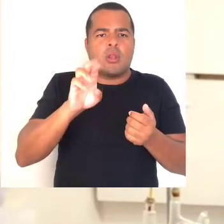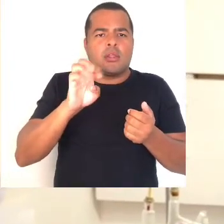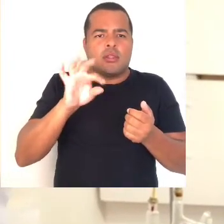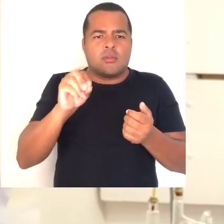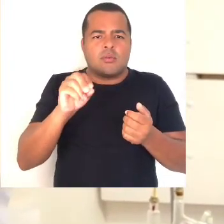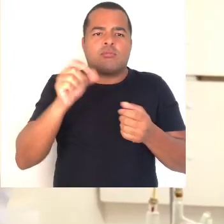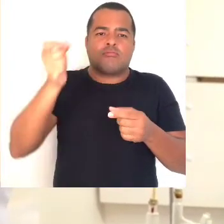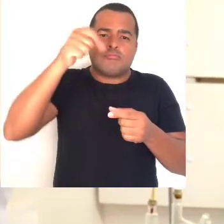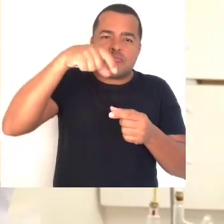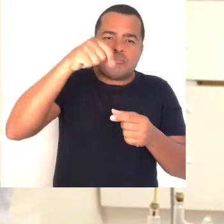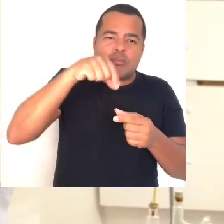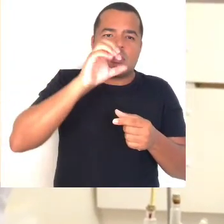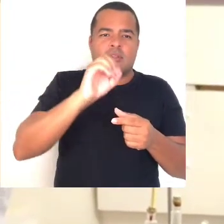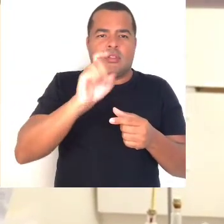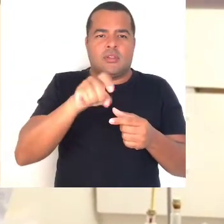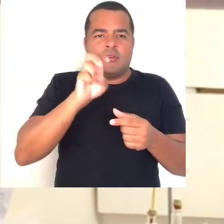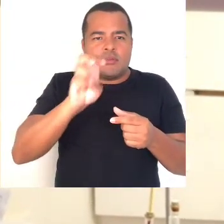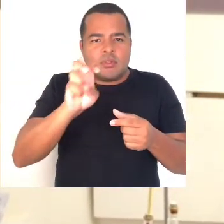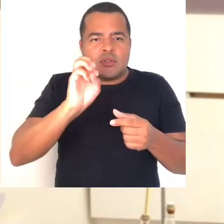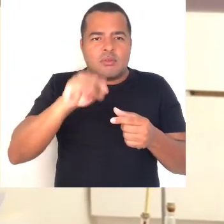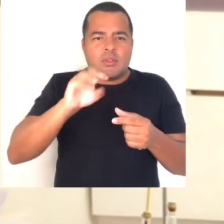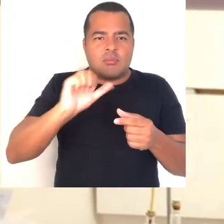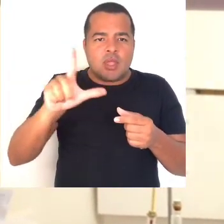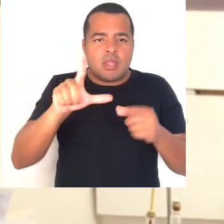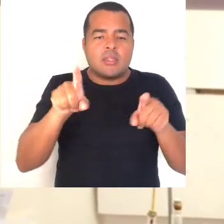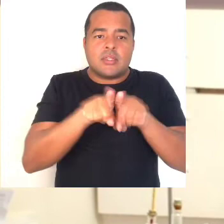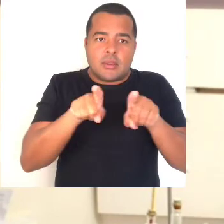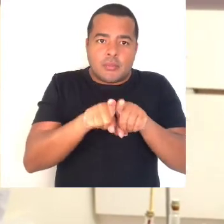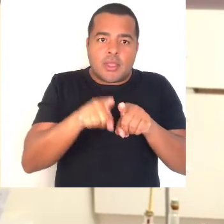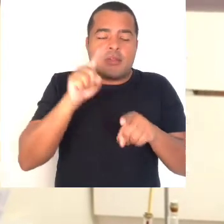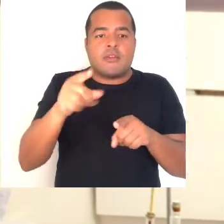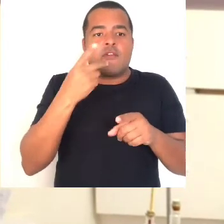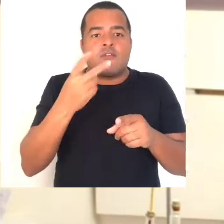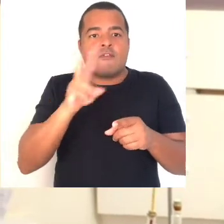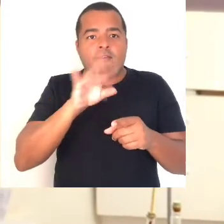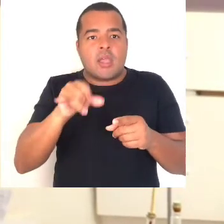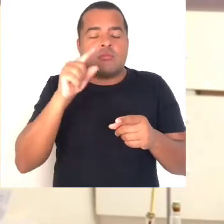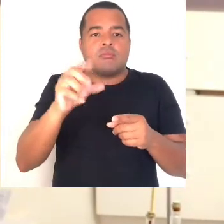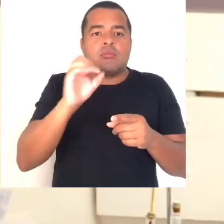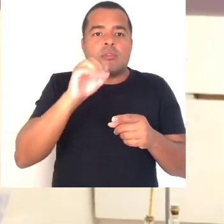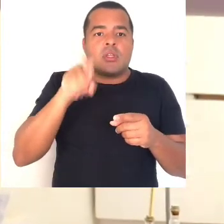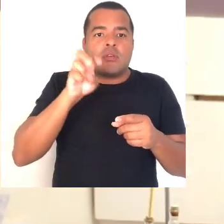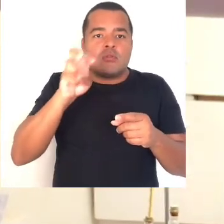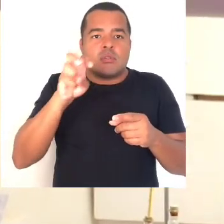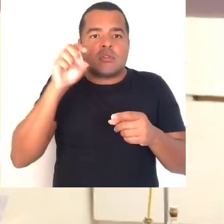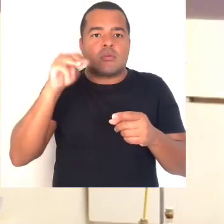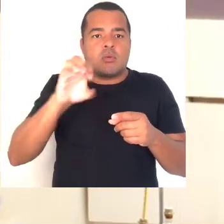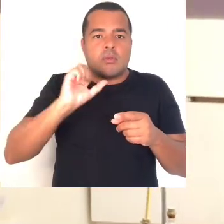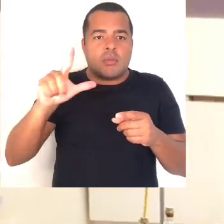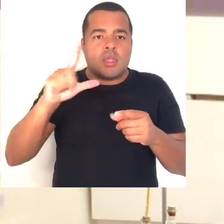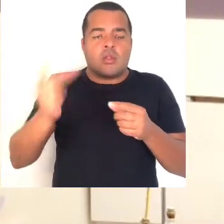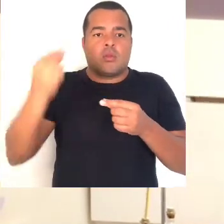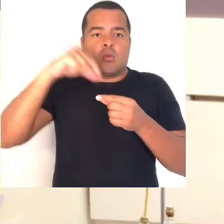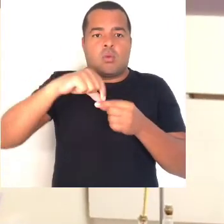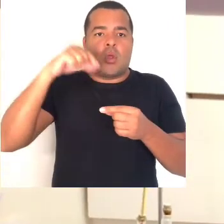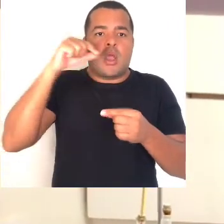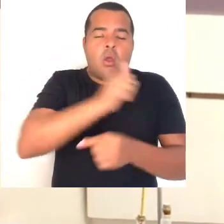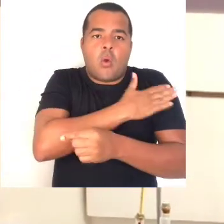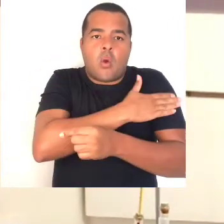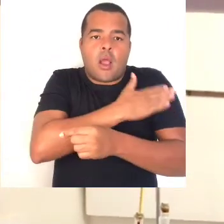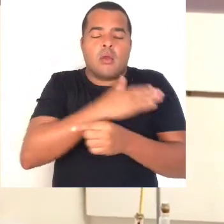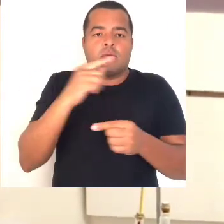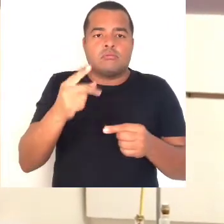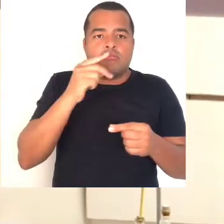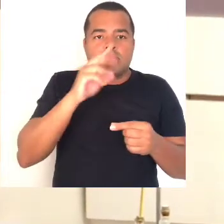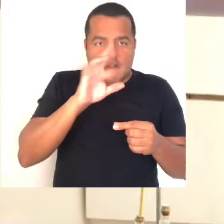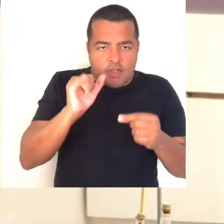comprovando que esse produto ele é um cloreto. Então a gente coloca 0,5 ml nele e vamos colocar também